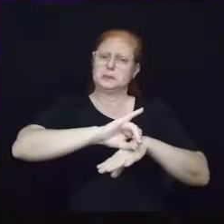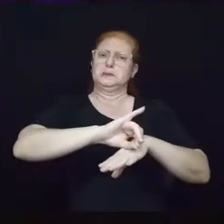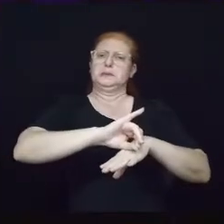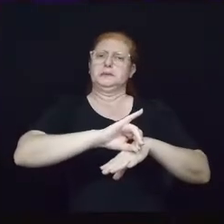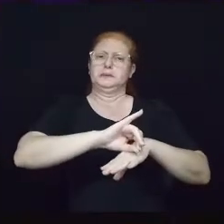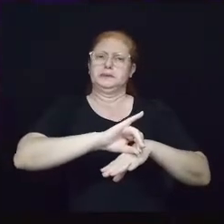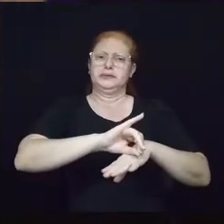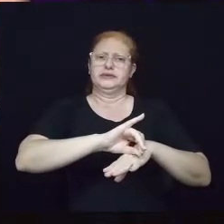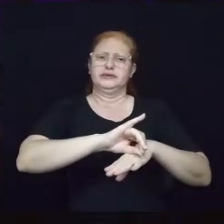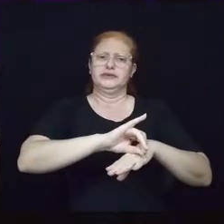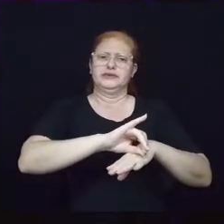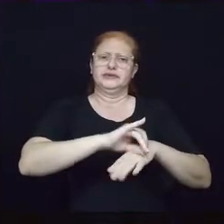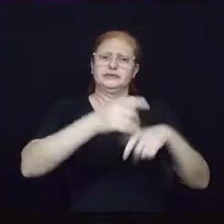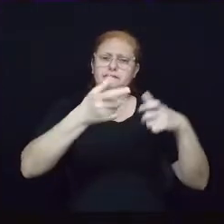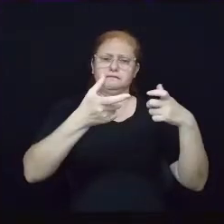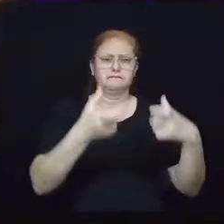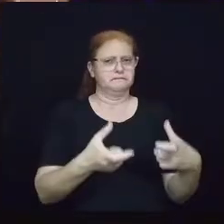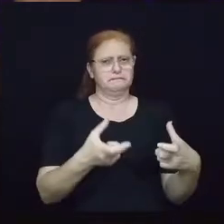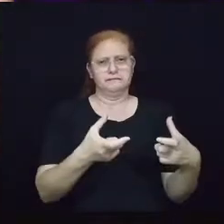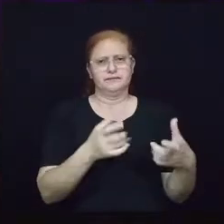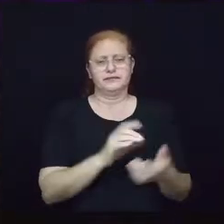O ambiente